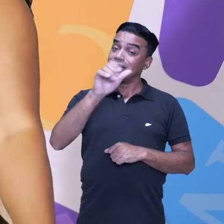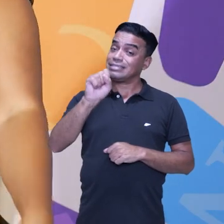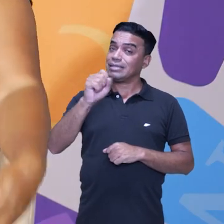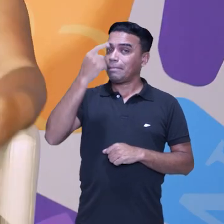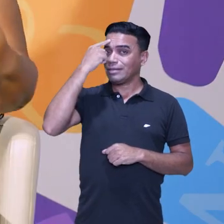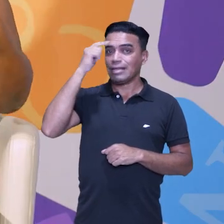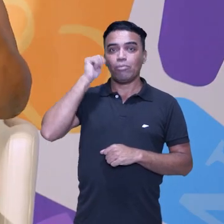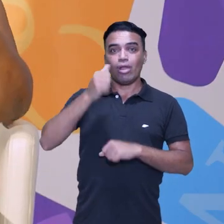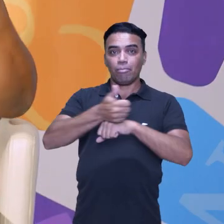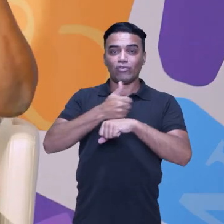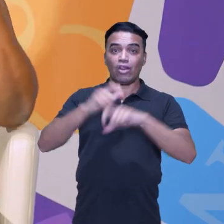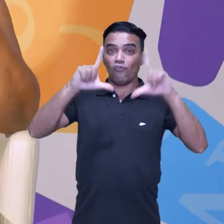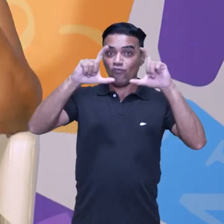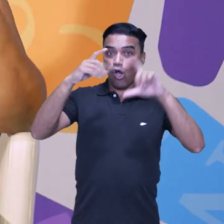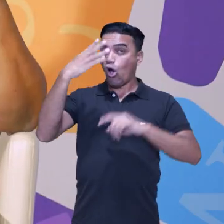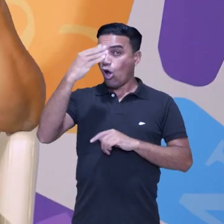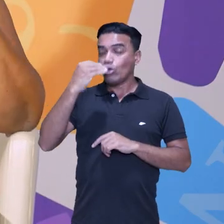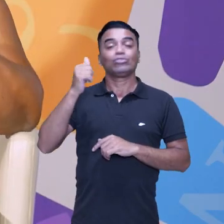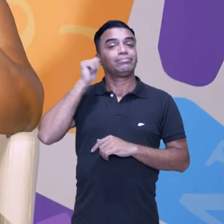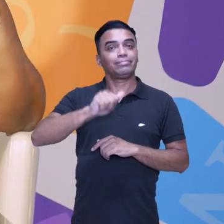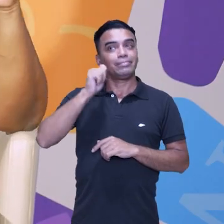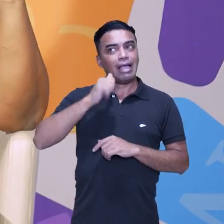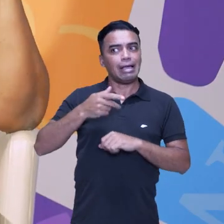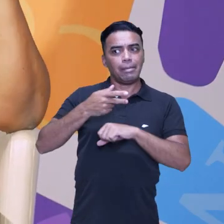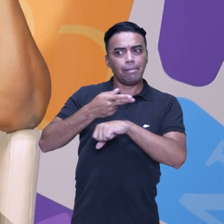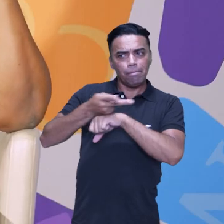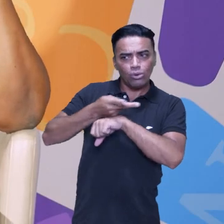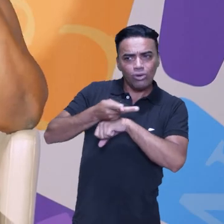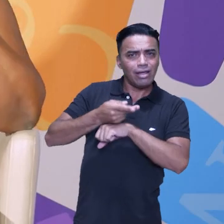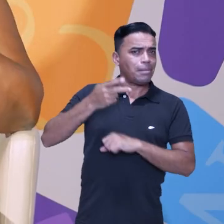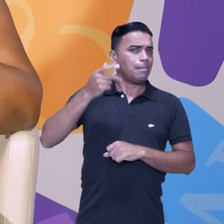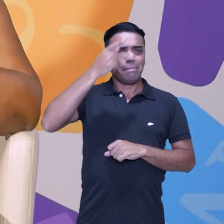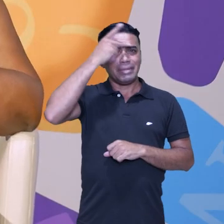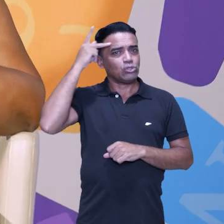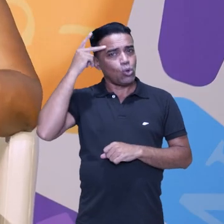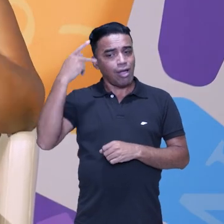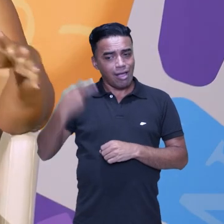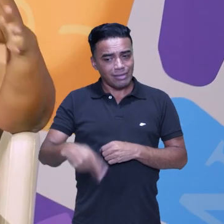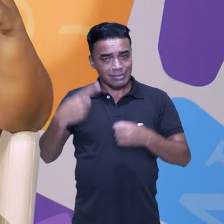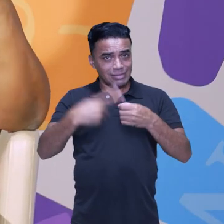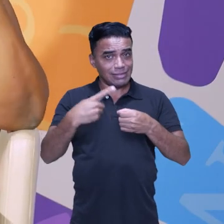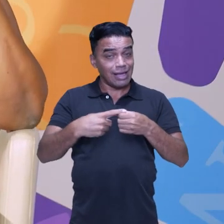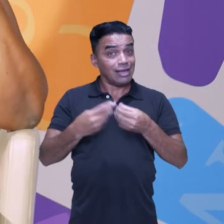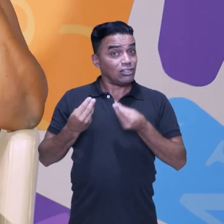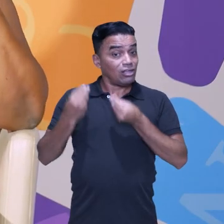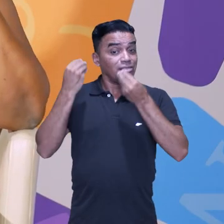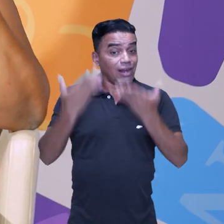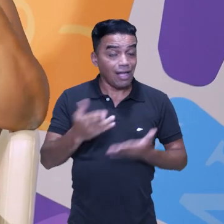mulher. E quando a gente está buscando essas pessoas na nossa cidade, né, e que essa pessoa precisa dar um resultado, e que